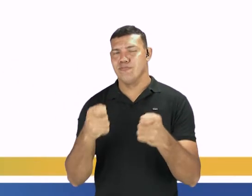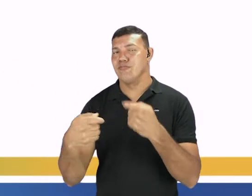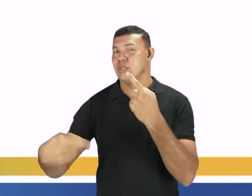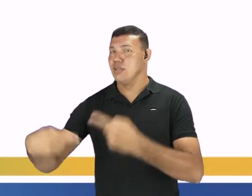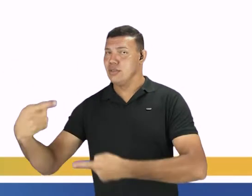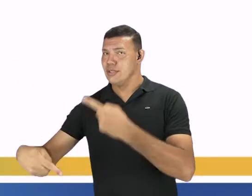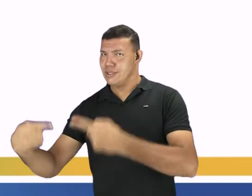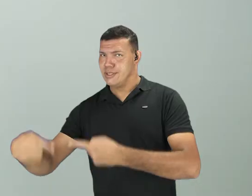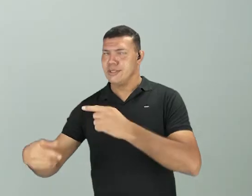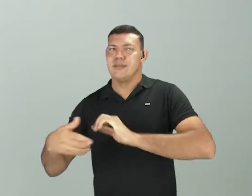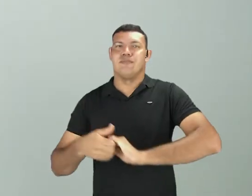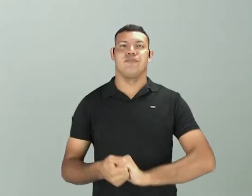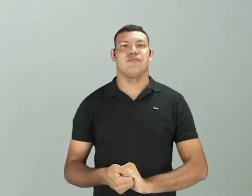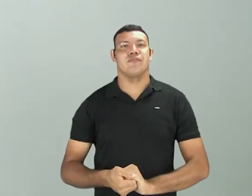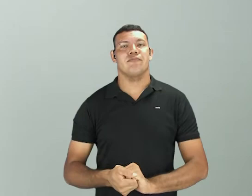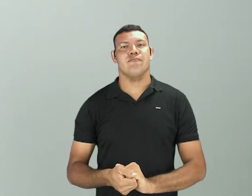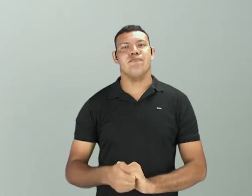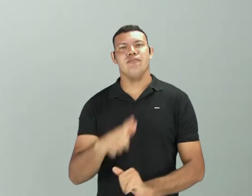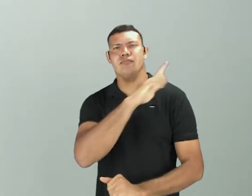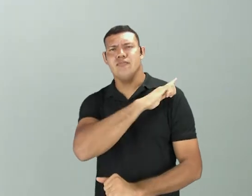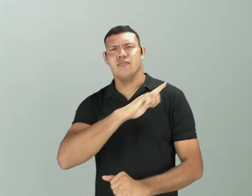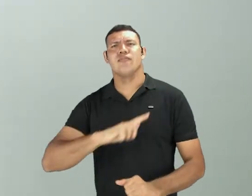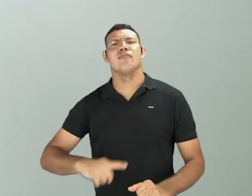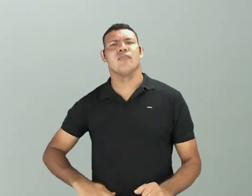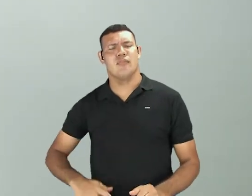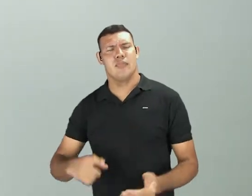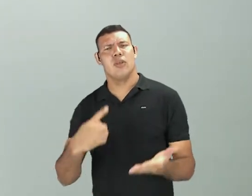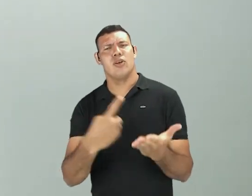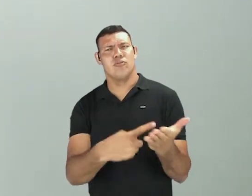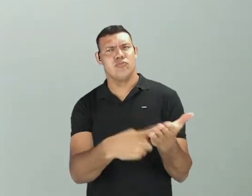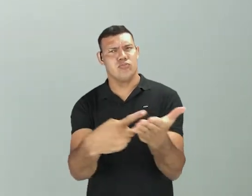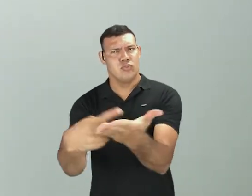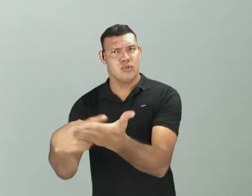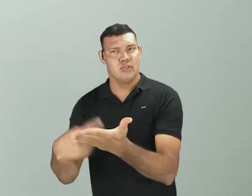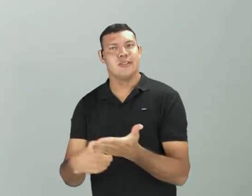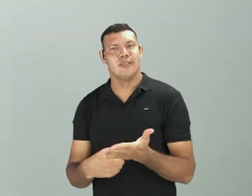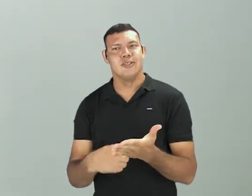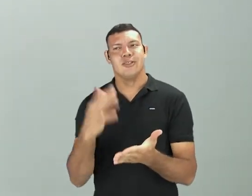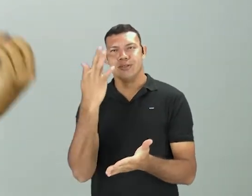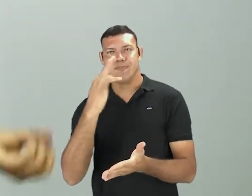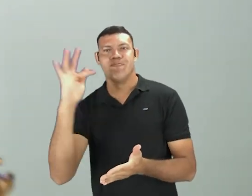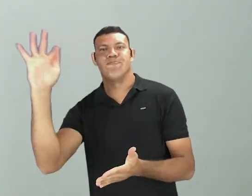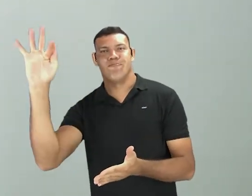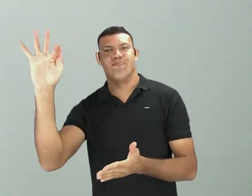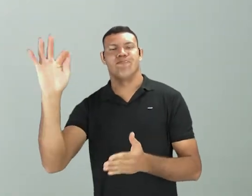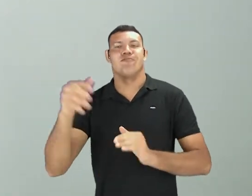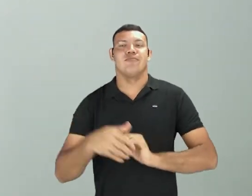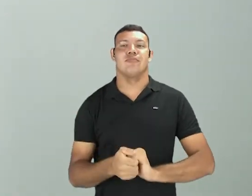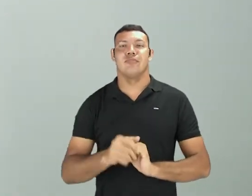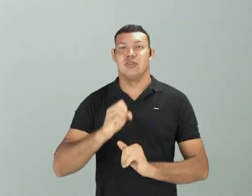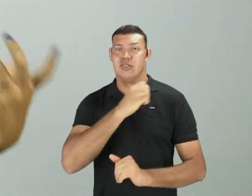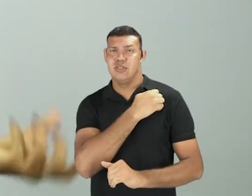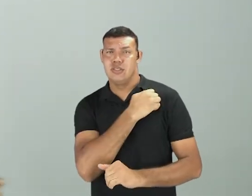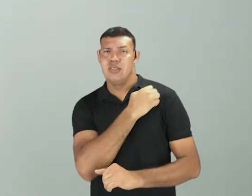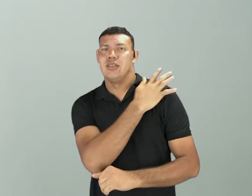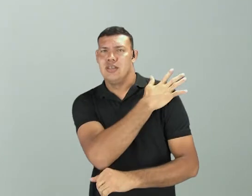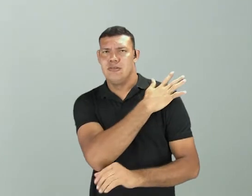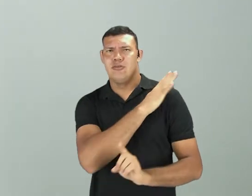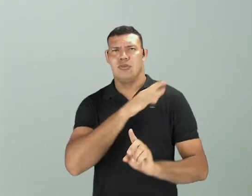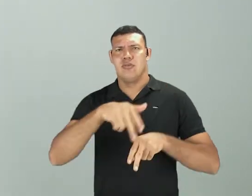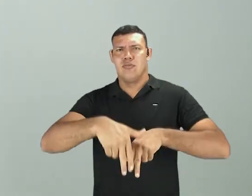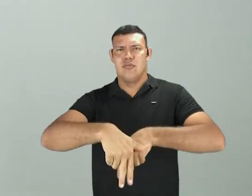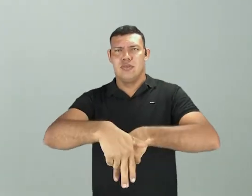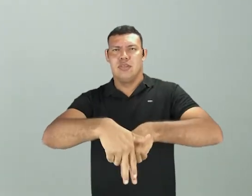aquilo que a gente disse, né, os governadores, eles tinham acordos com o poder central. Então, a partir dos coronéis, né, essa manipulação